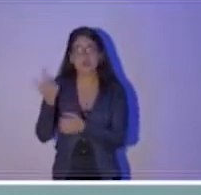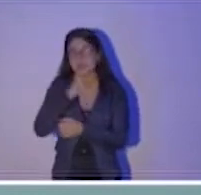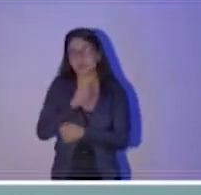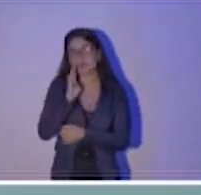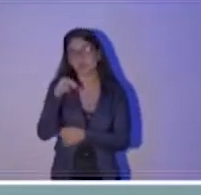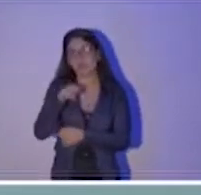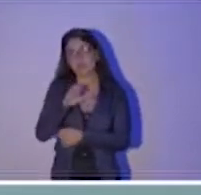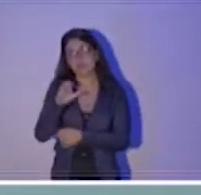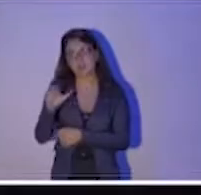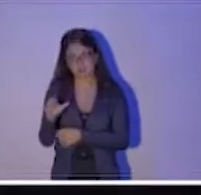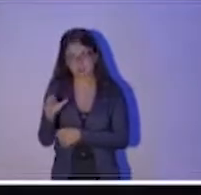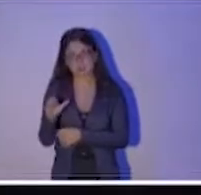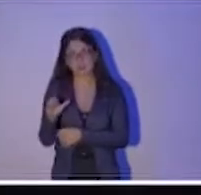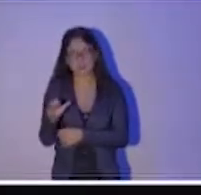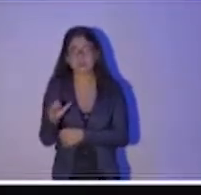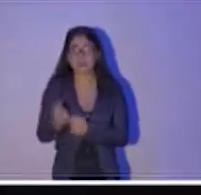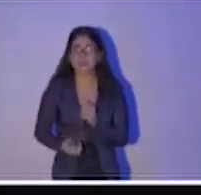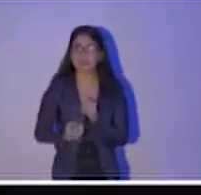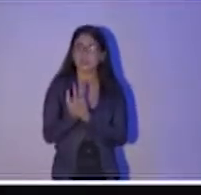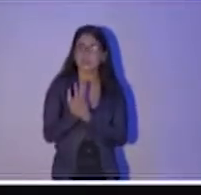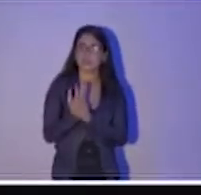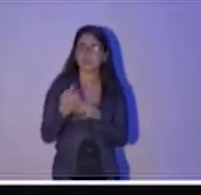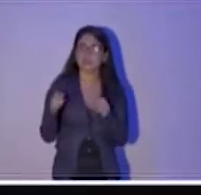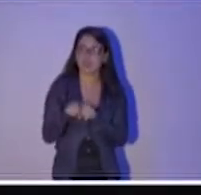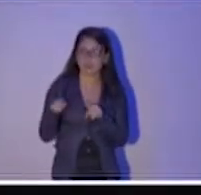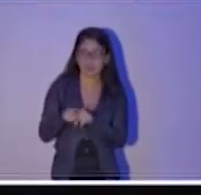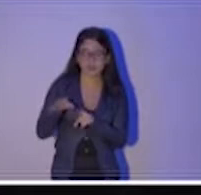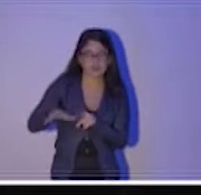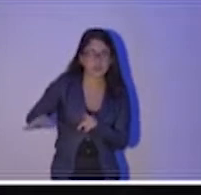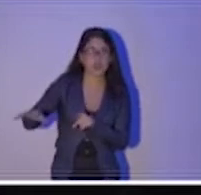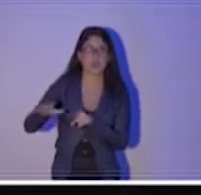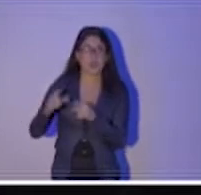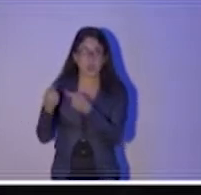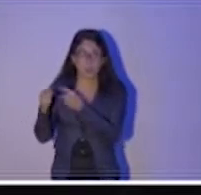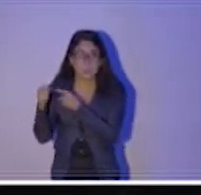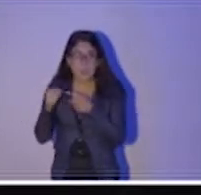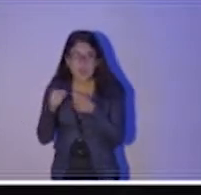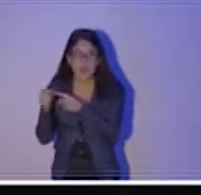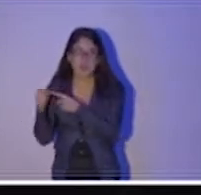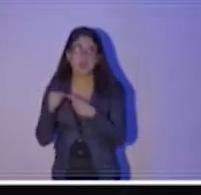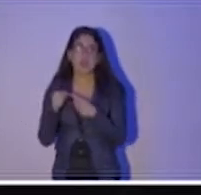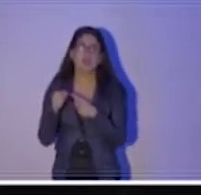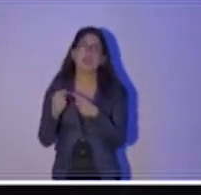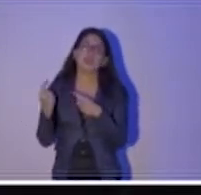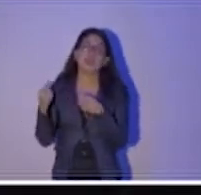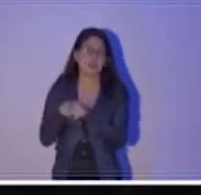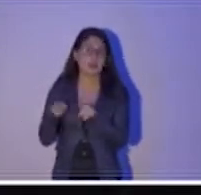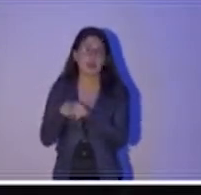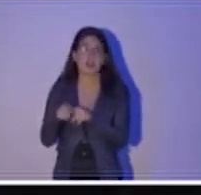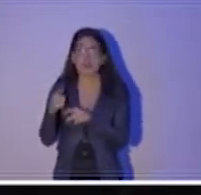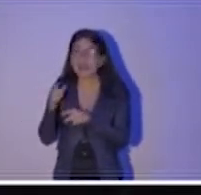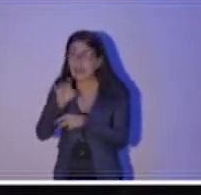Nacional Comum Curricular, para ter um sistema coerente, para fazer tudo isso em regime de colaboração.